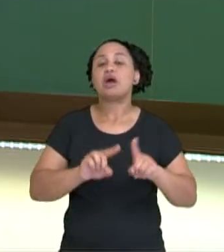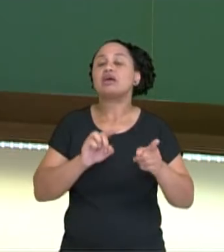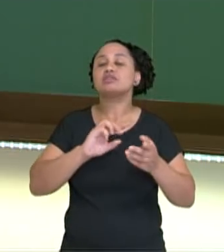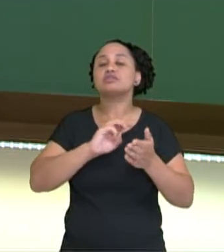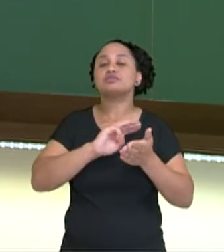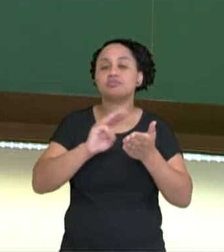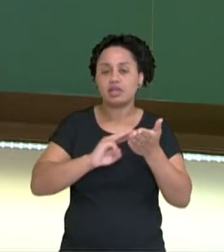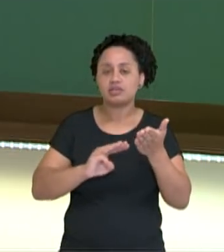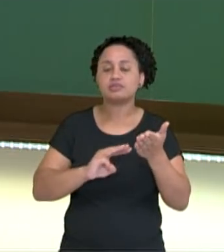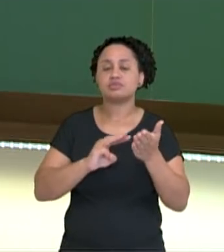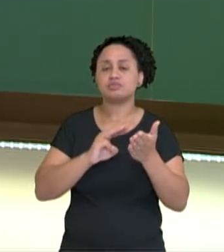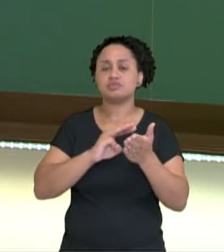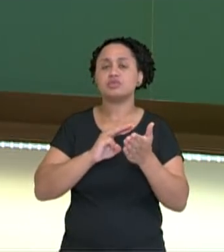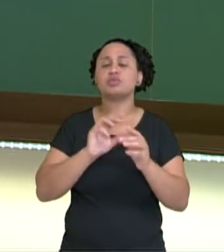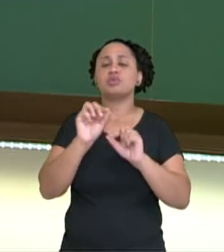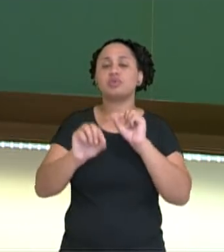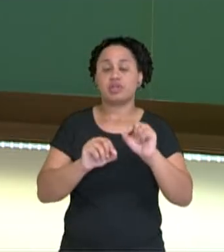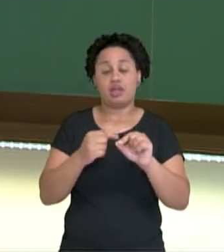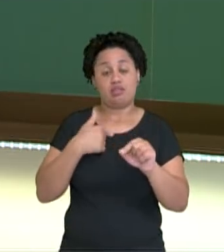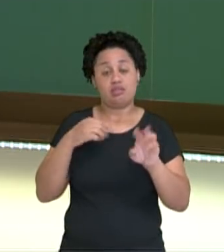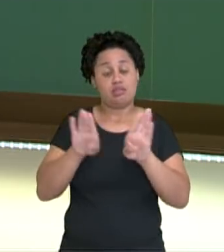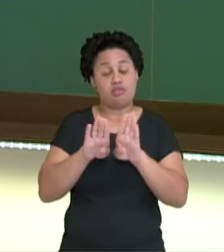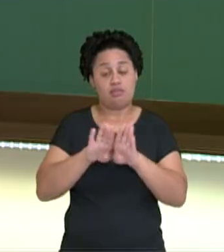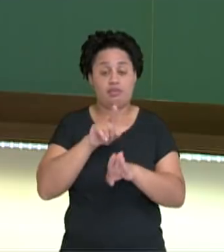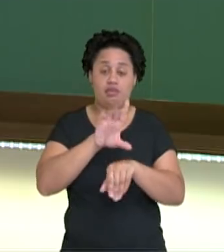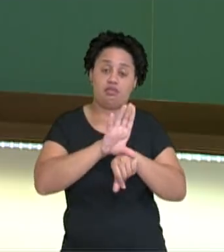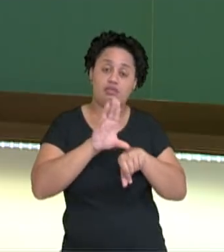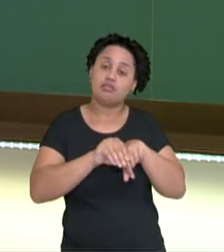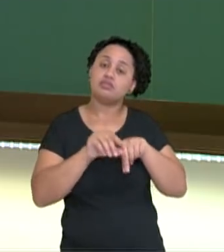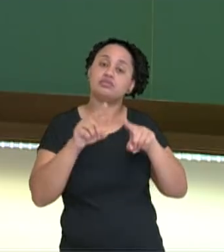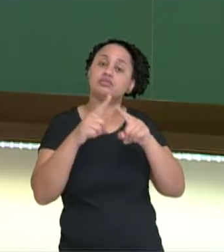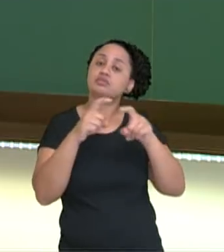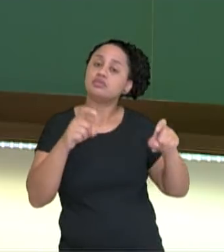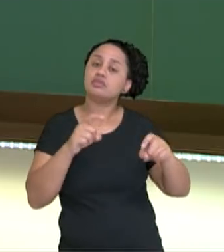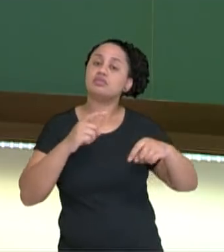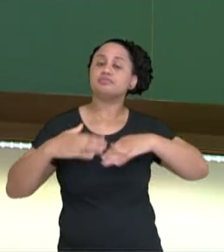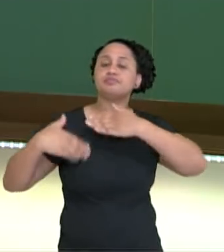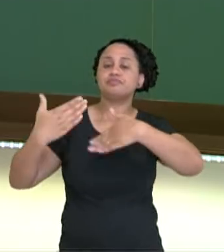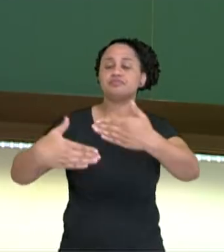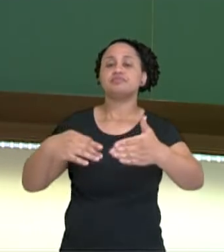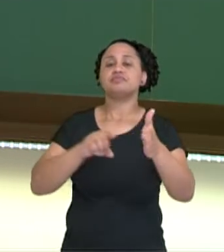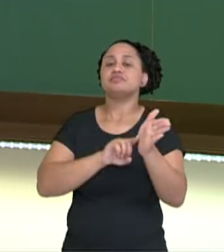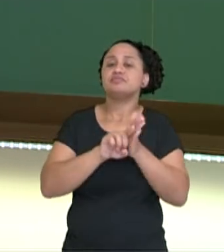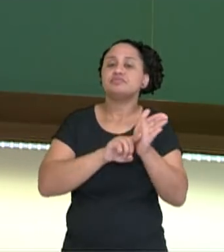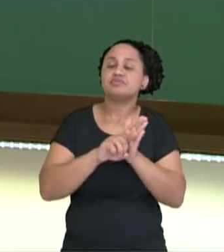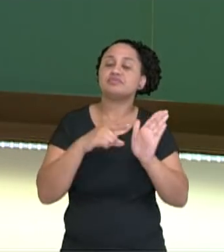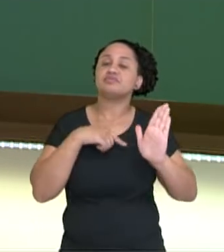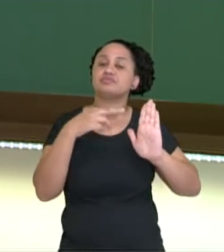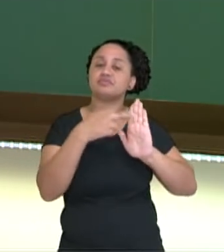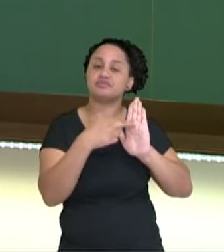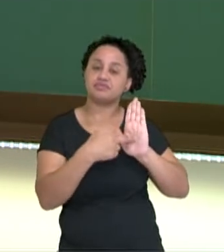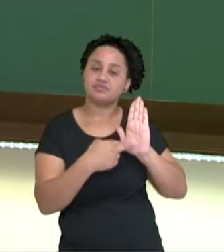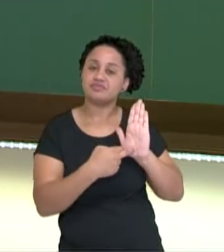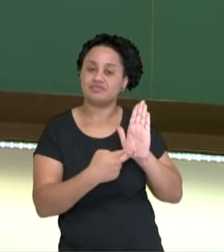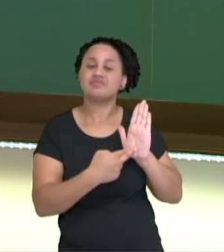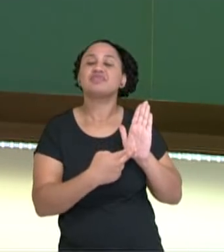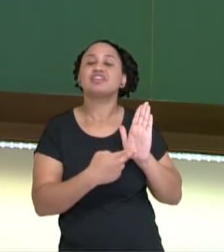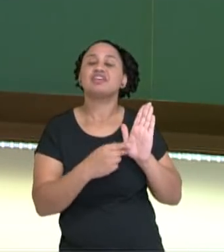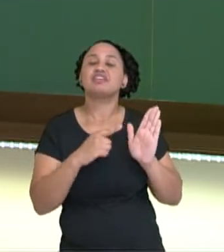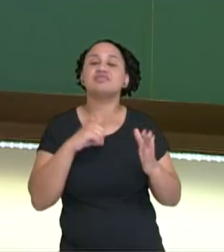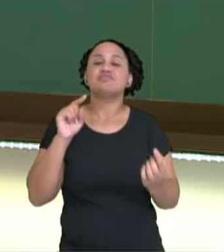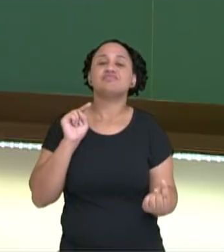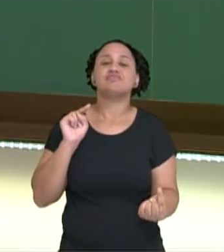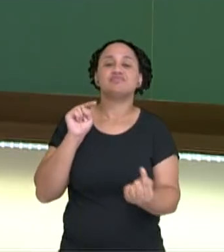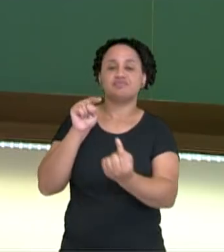parte do conhecimento científico e é um processo de pesquisa que possui regras para chegar em um